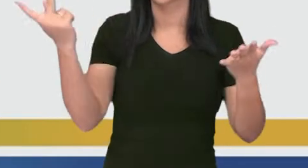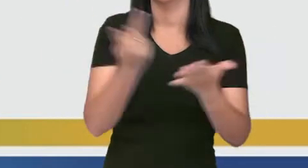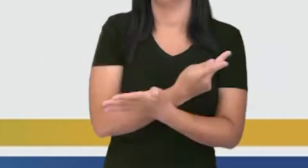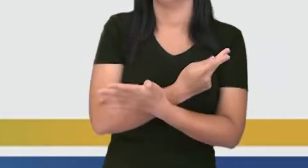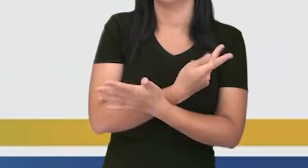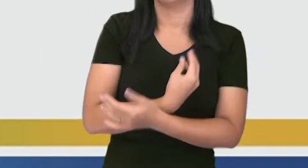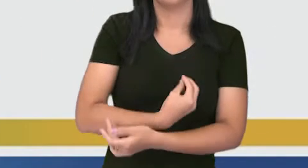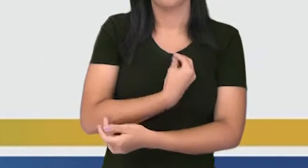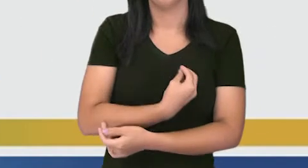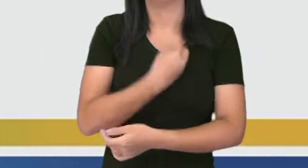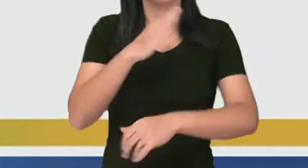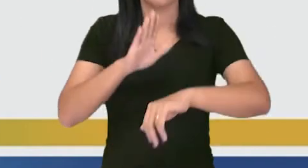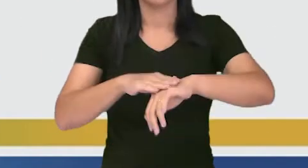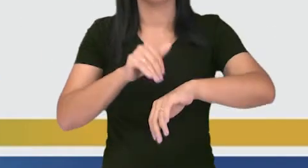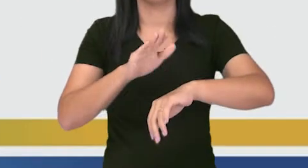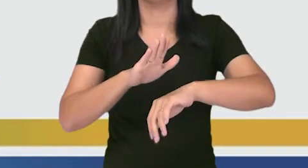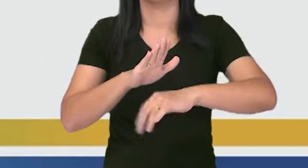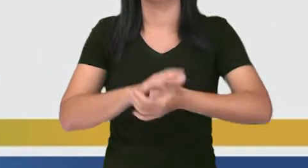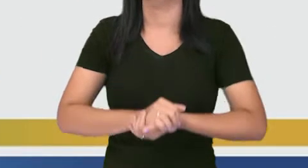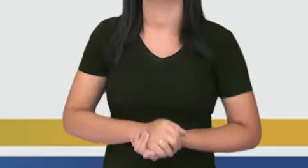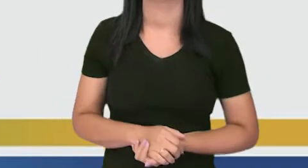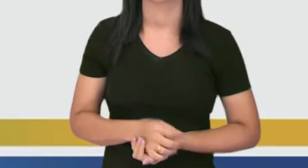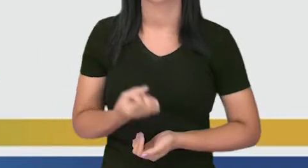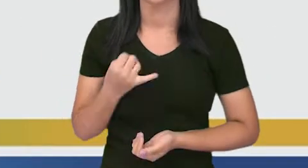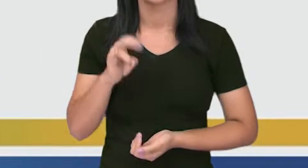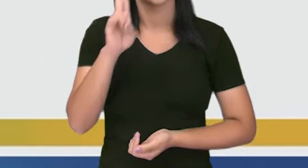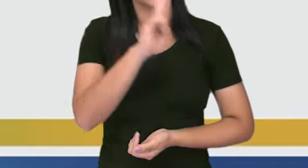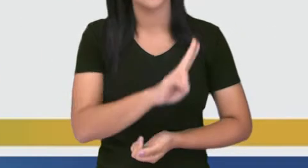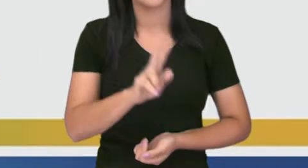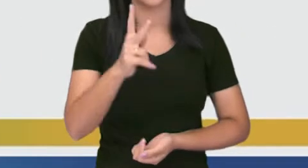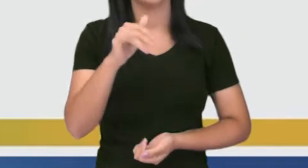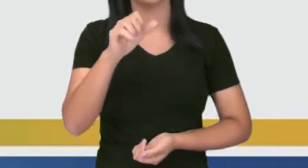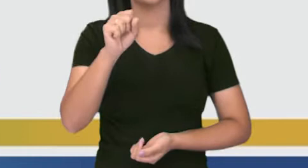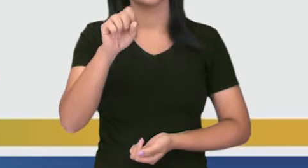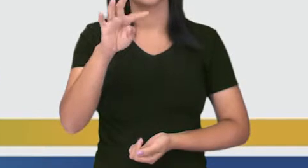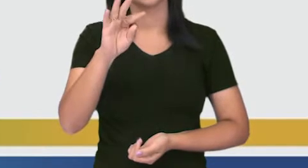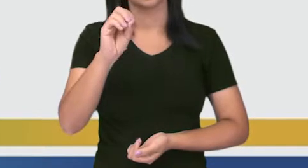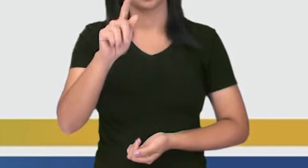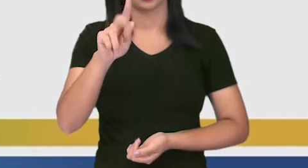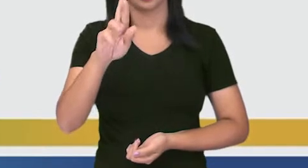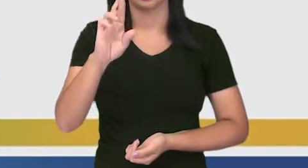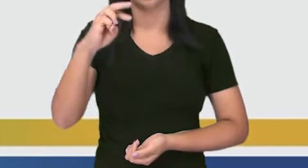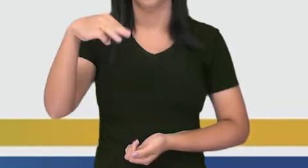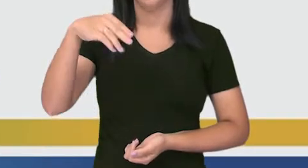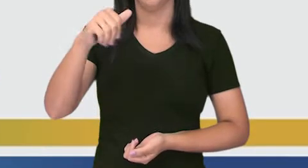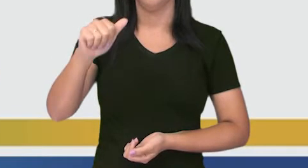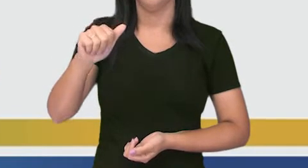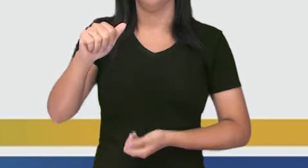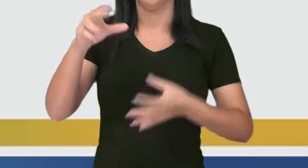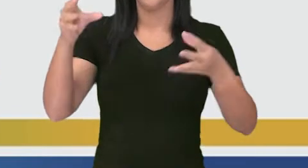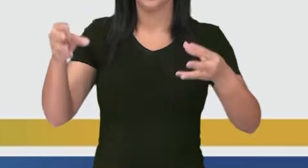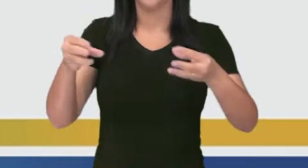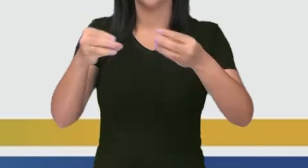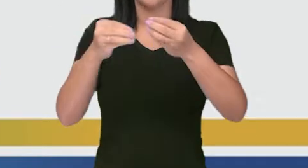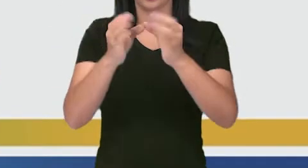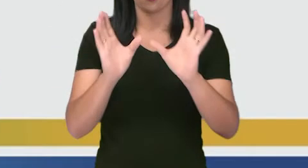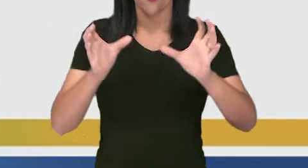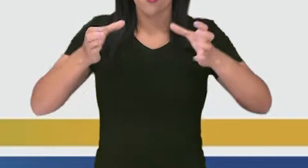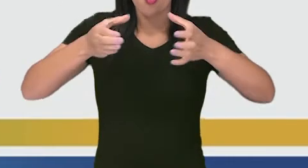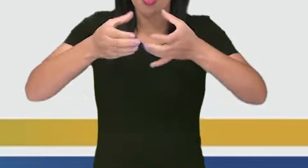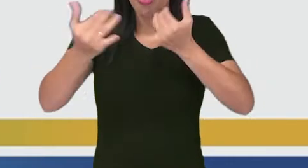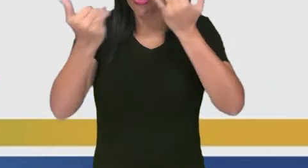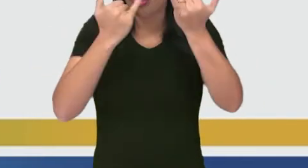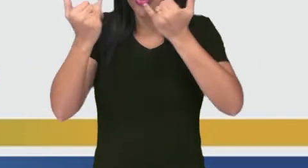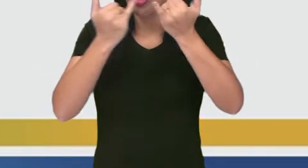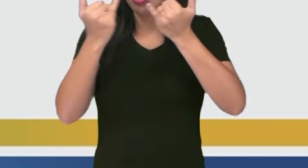com mais frequência quando usa um histograma para resumir grandes conjuntos de